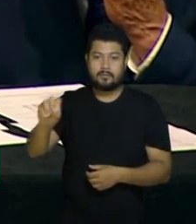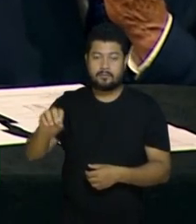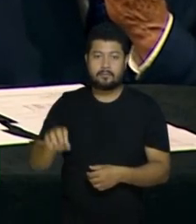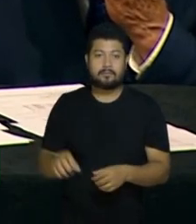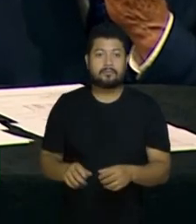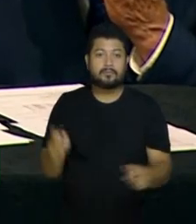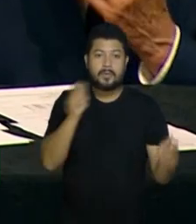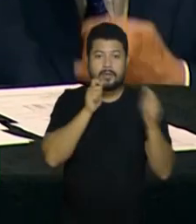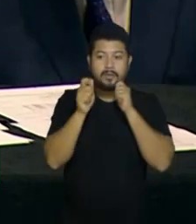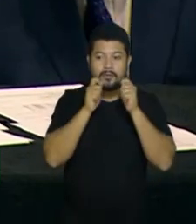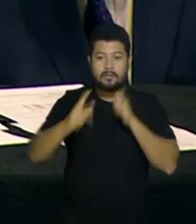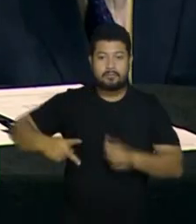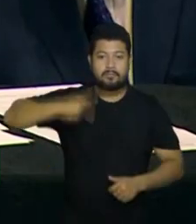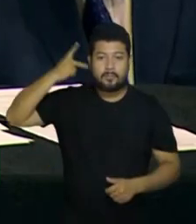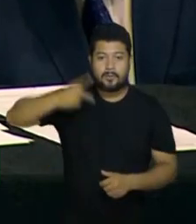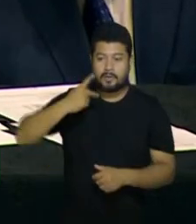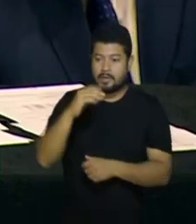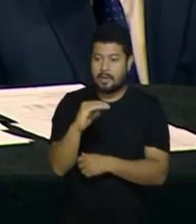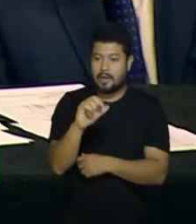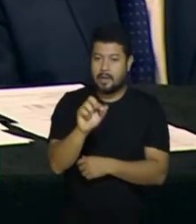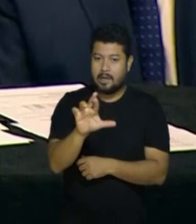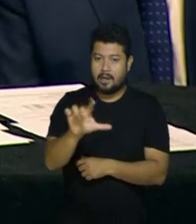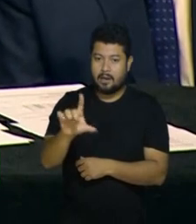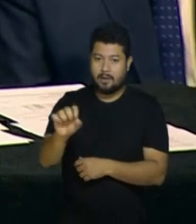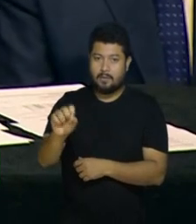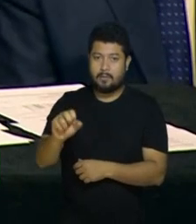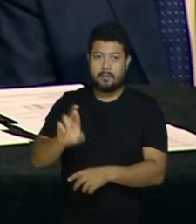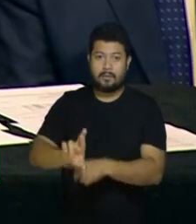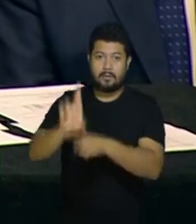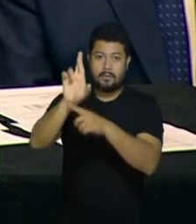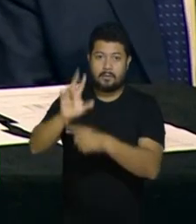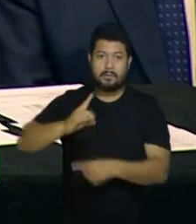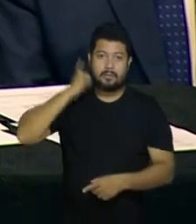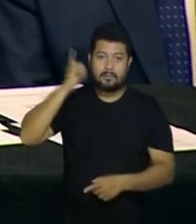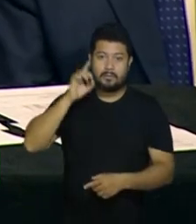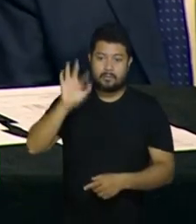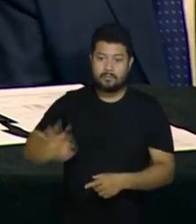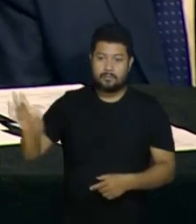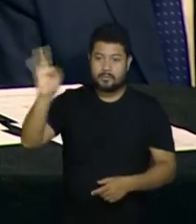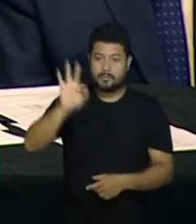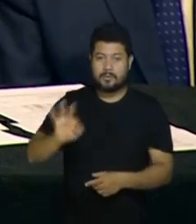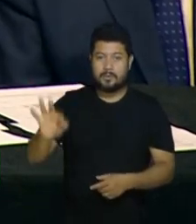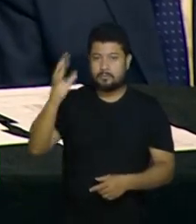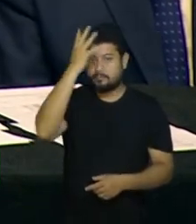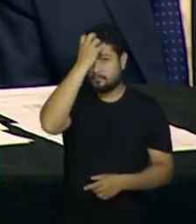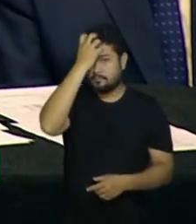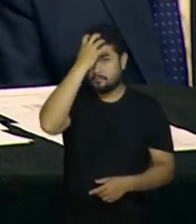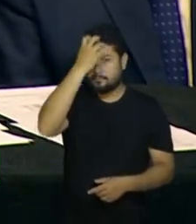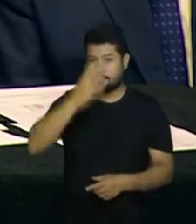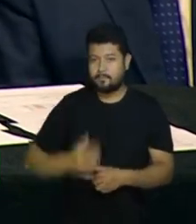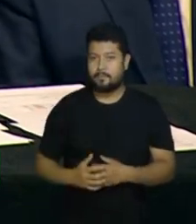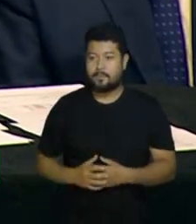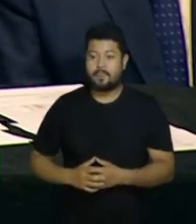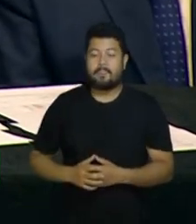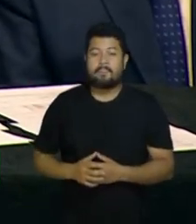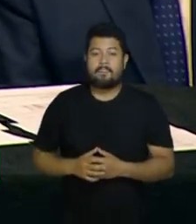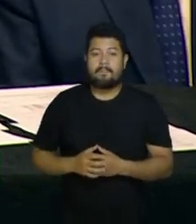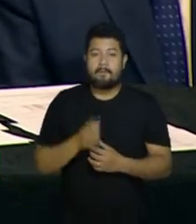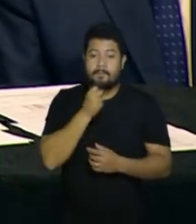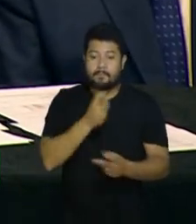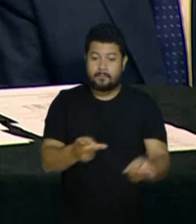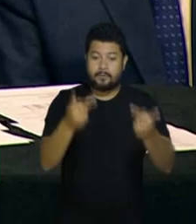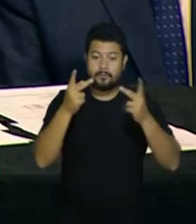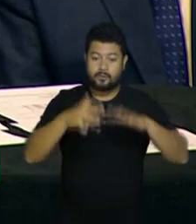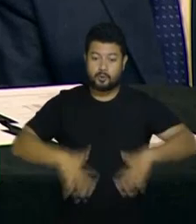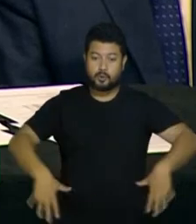Alberto Raulino dos Santos, representando o deputado federal Ismael dos Santos. Sejam todos bem-vindos. Vamos